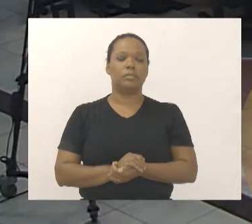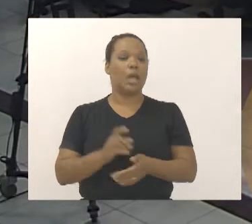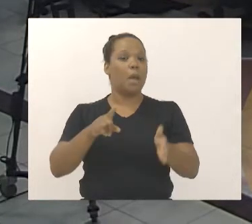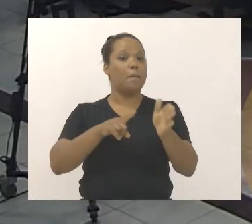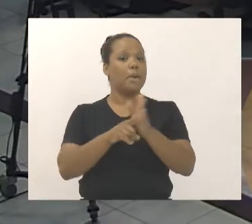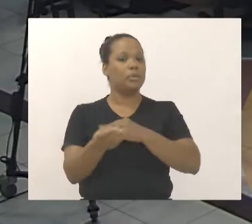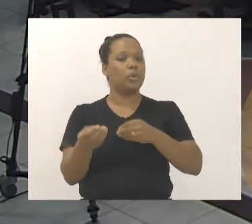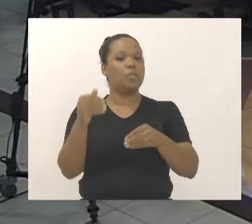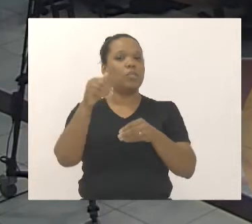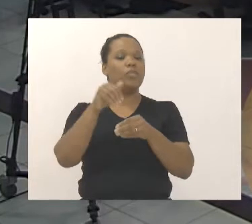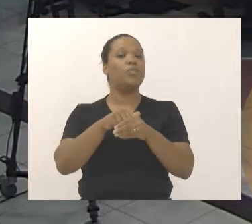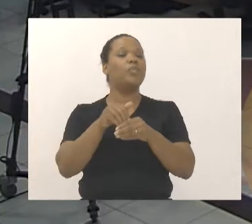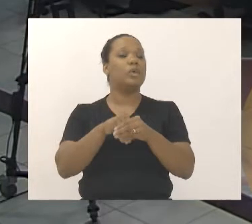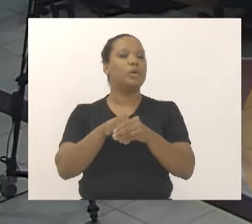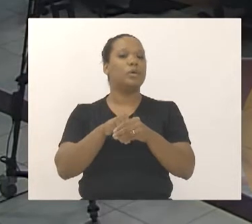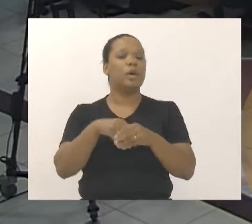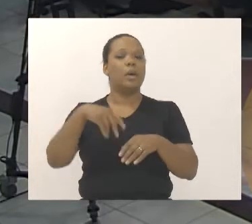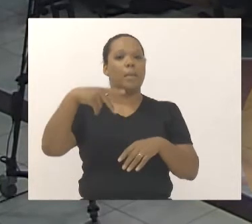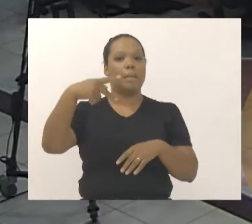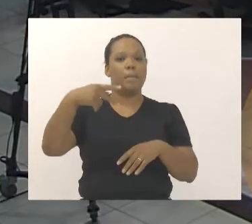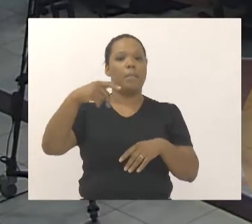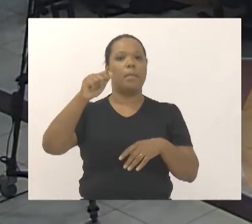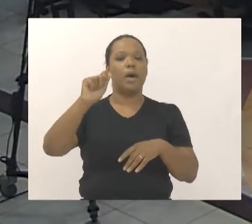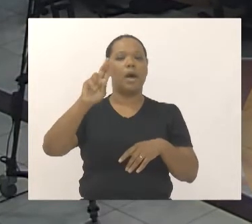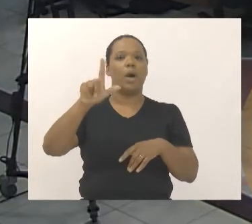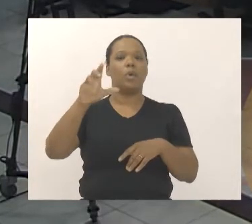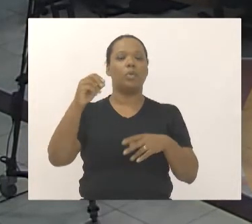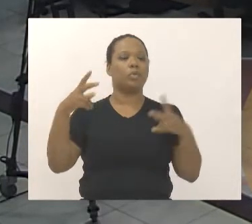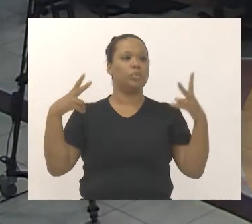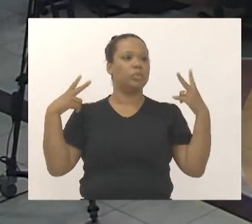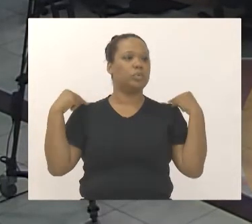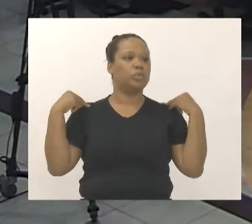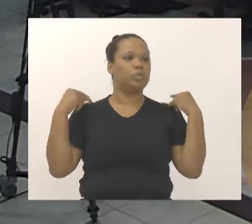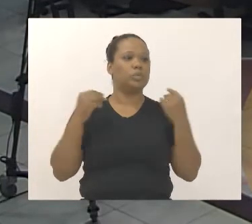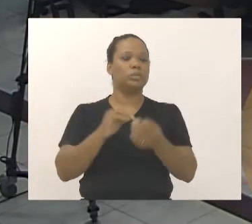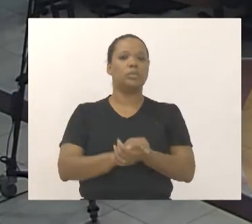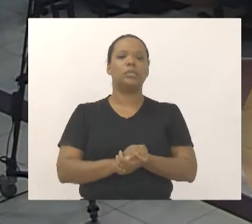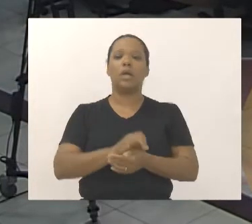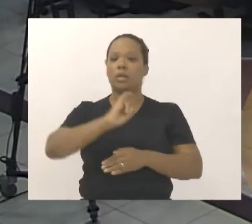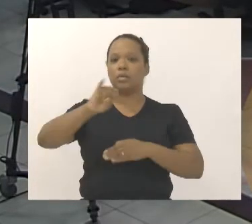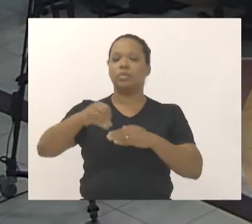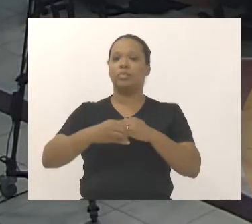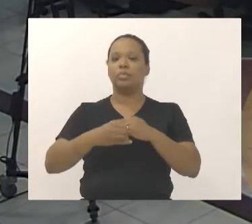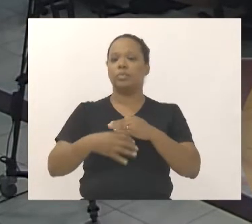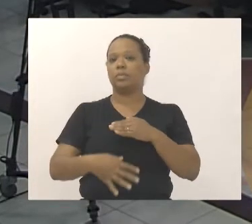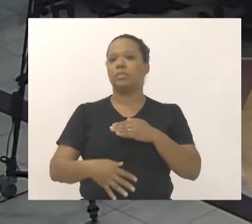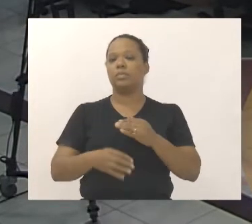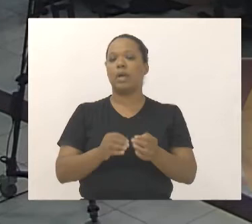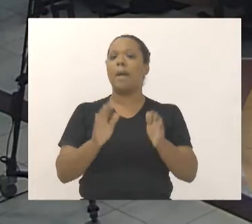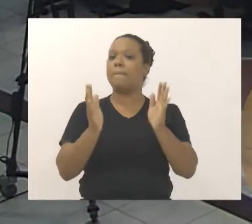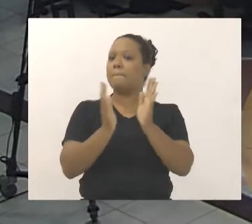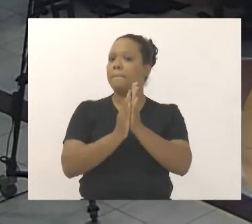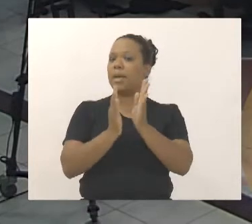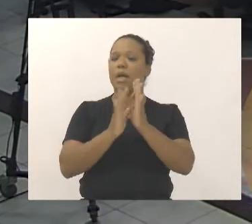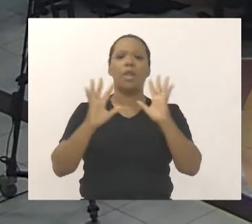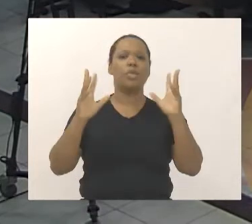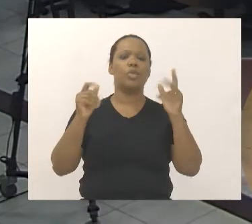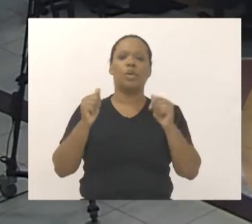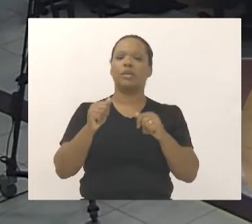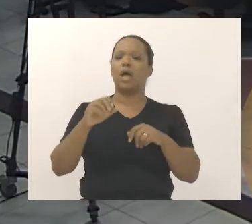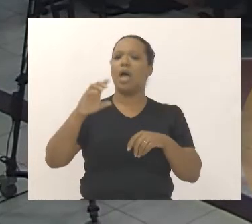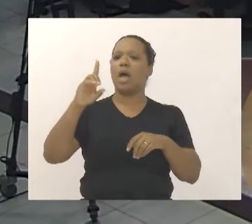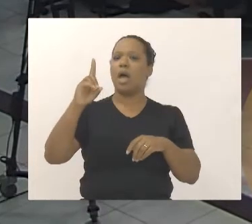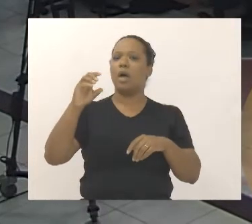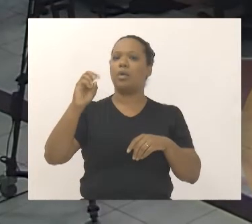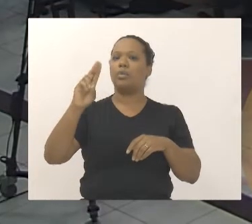Como vota o vereador Paulinho dos Condutores? Só para justificar, senhor presidente, quero parabenizar todas as doulas, não só da